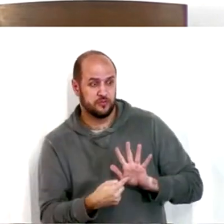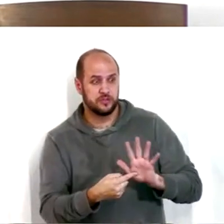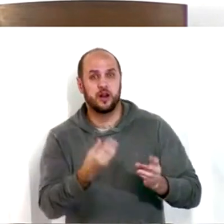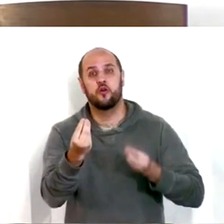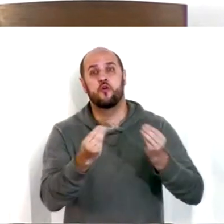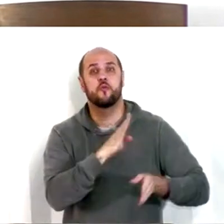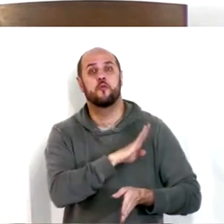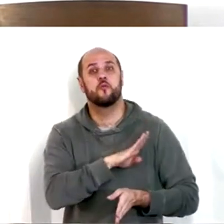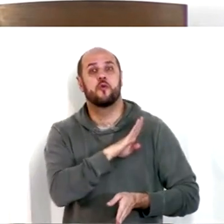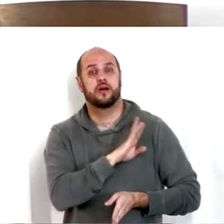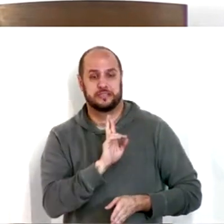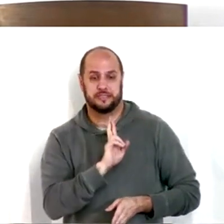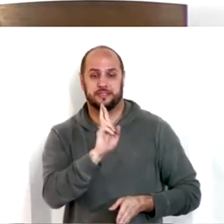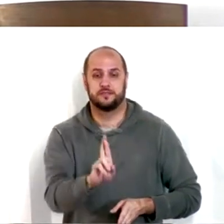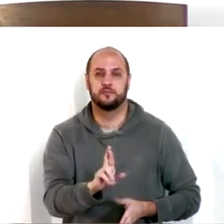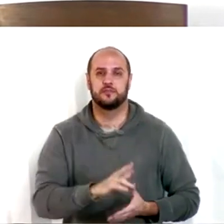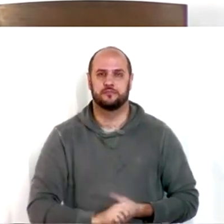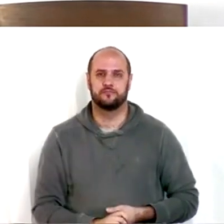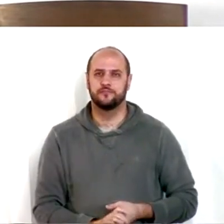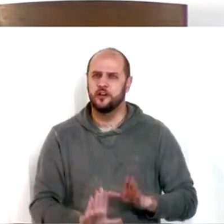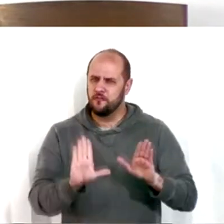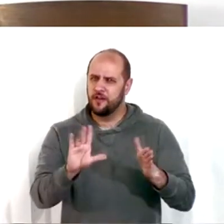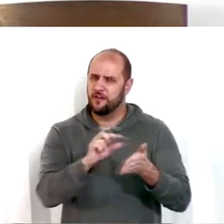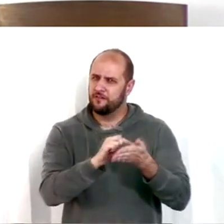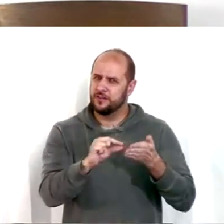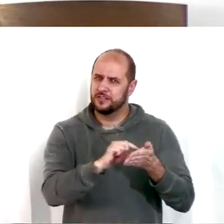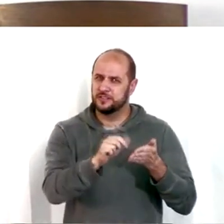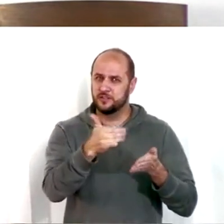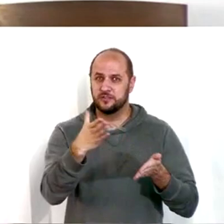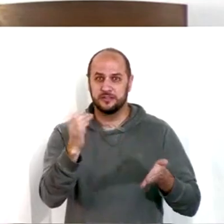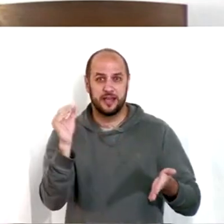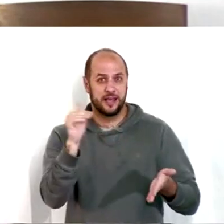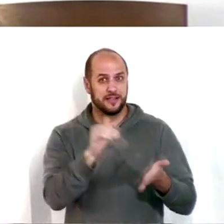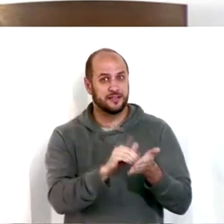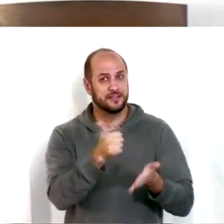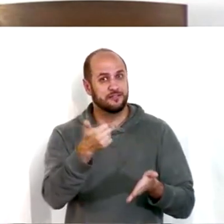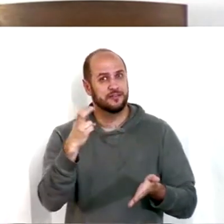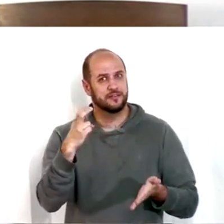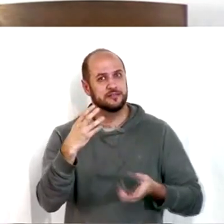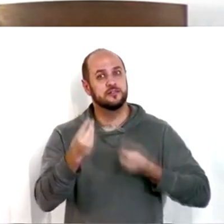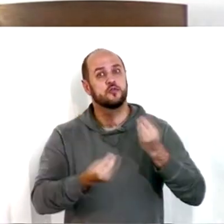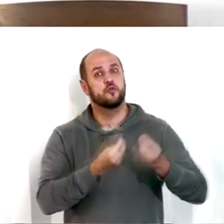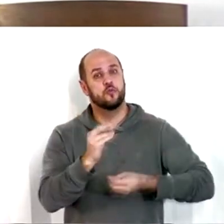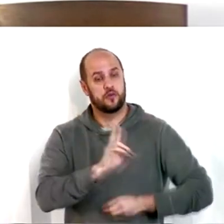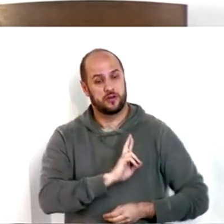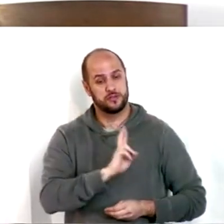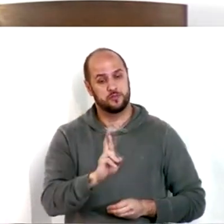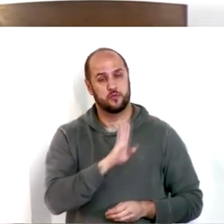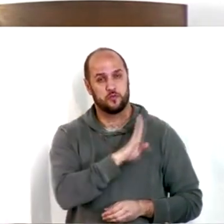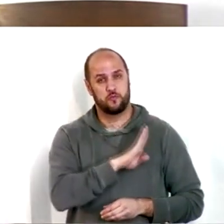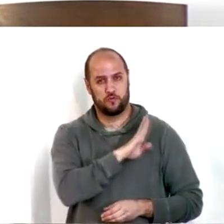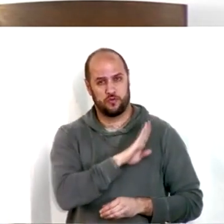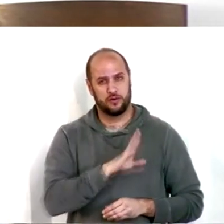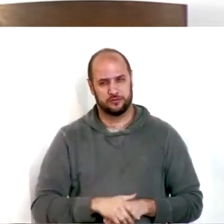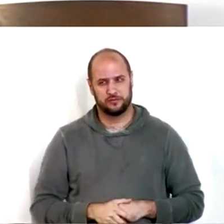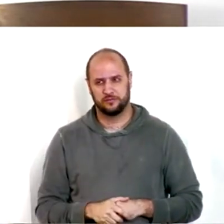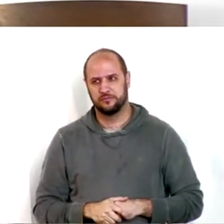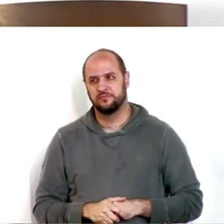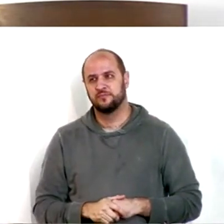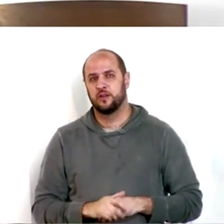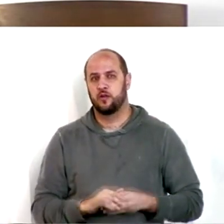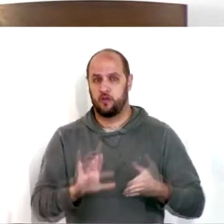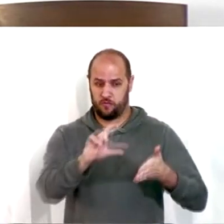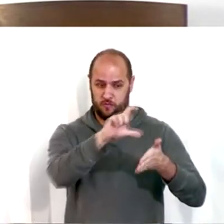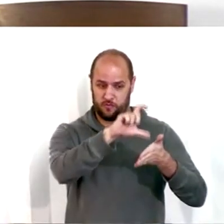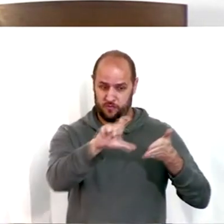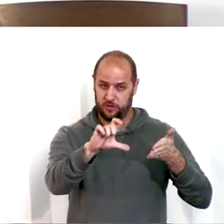de Boaz. Vejamos então os versos de 10 a 15, a reação de Boaz. Os primeiros 9